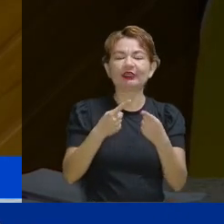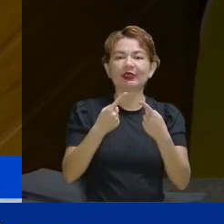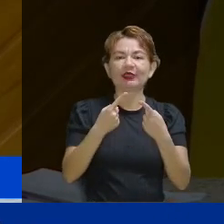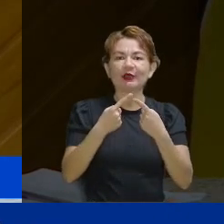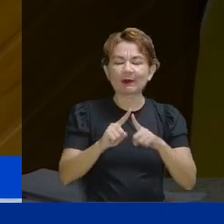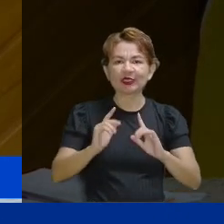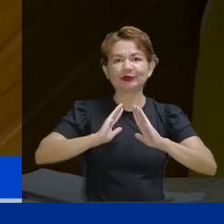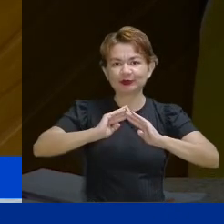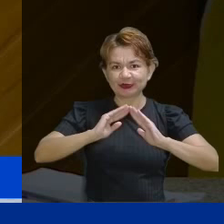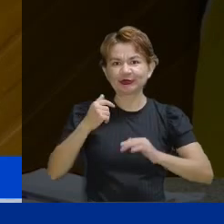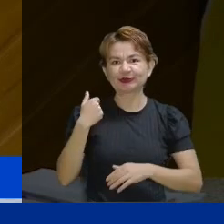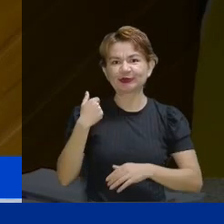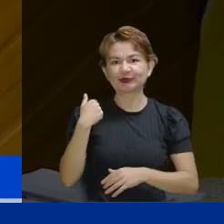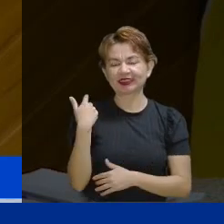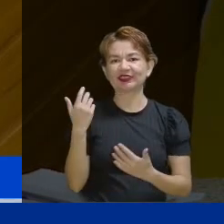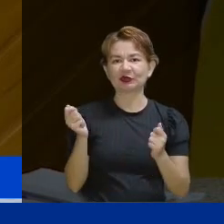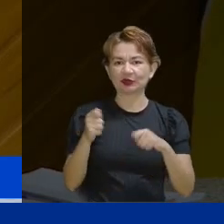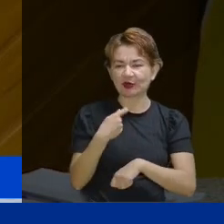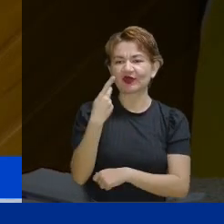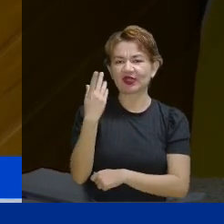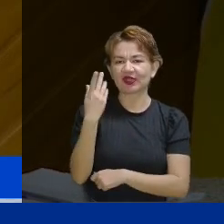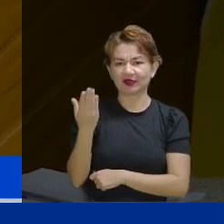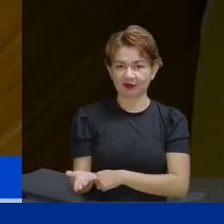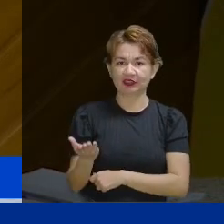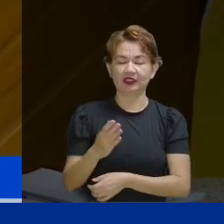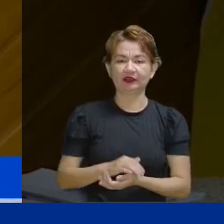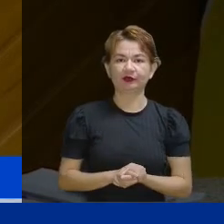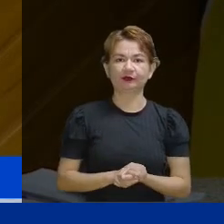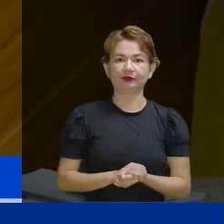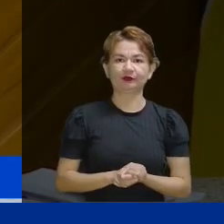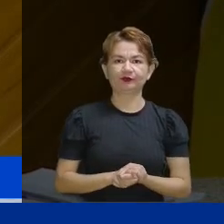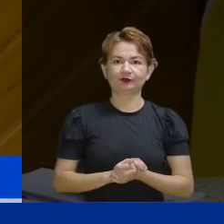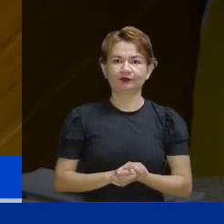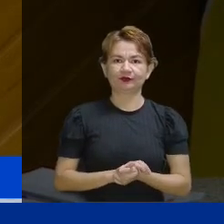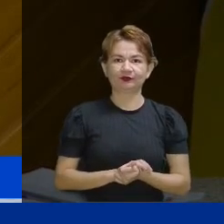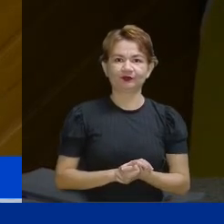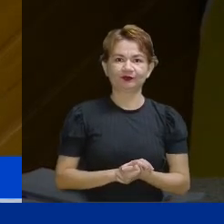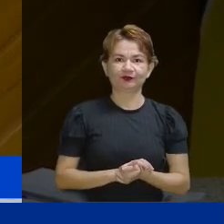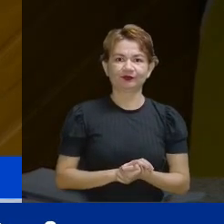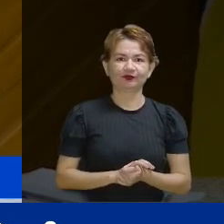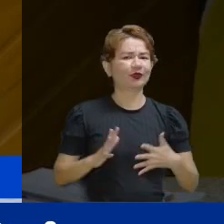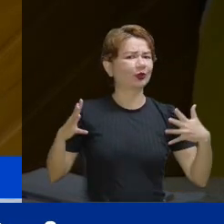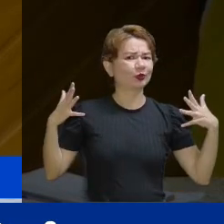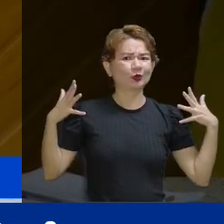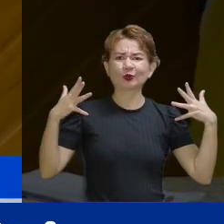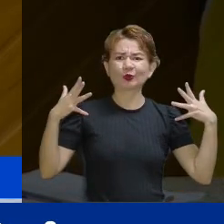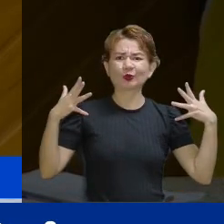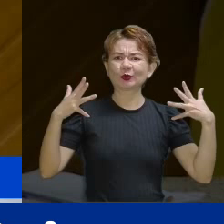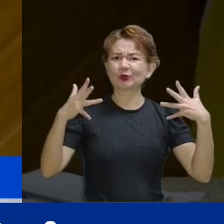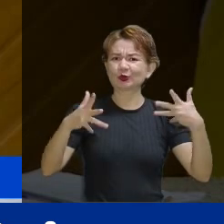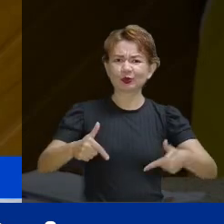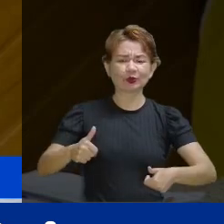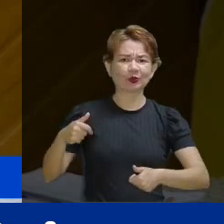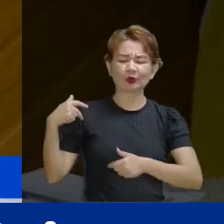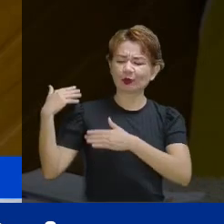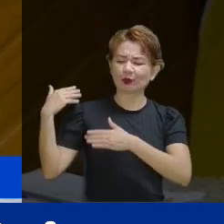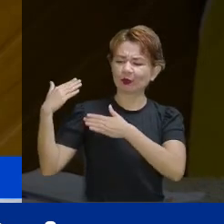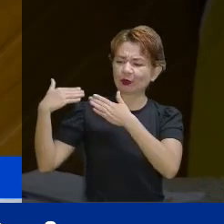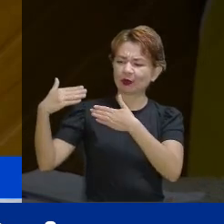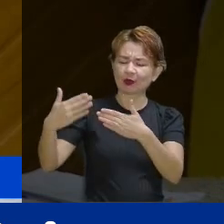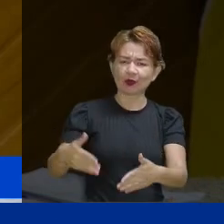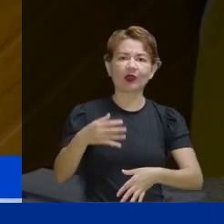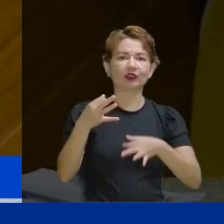mas ele pediu para que eu pudesse manifestar, e tudo aquilo que foi feito em benefício da